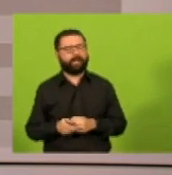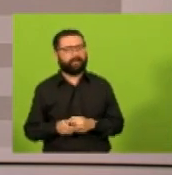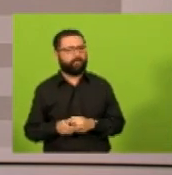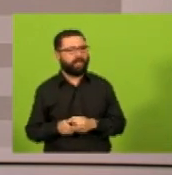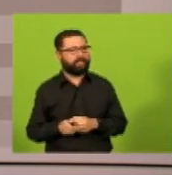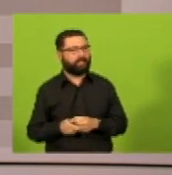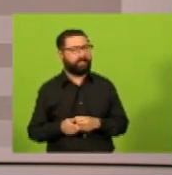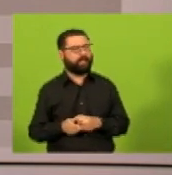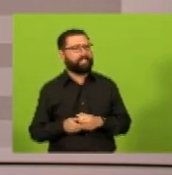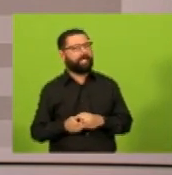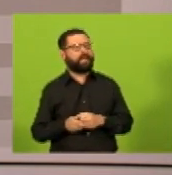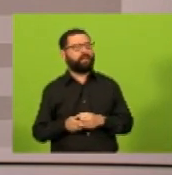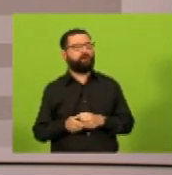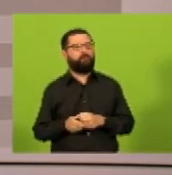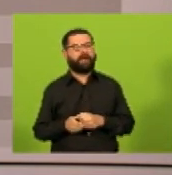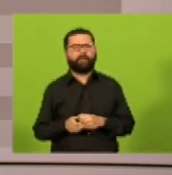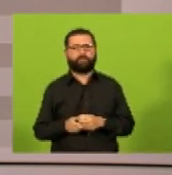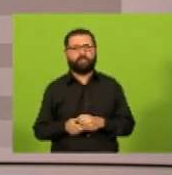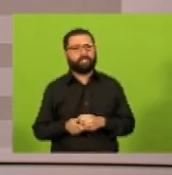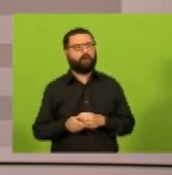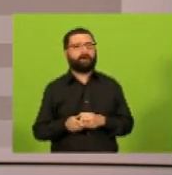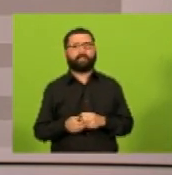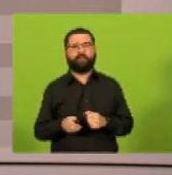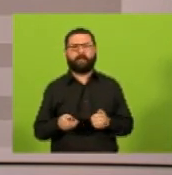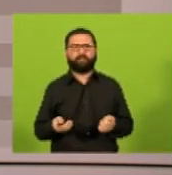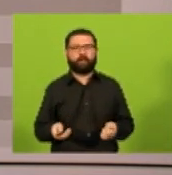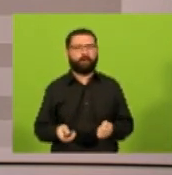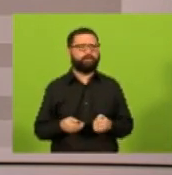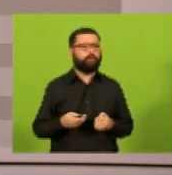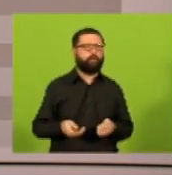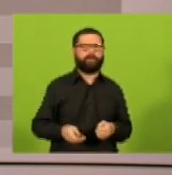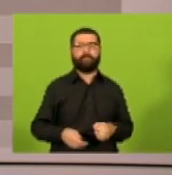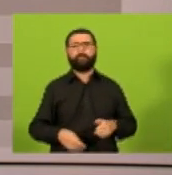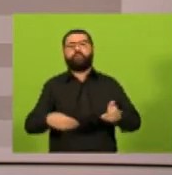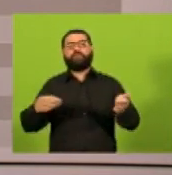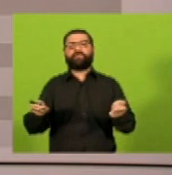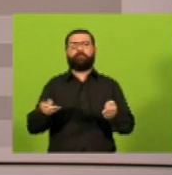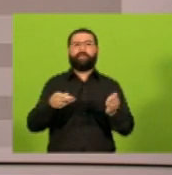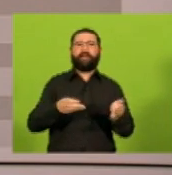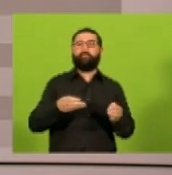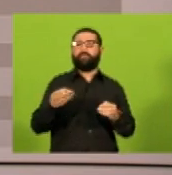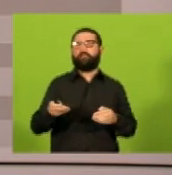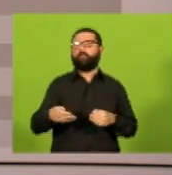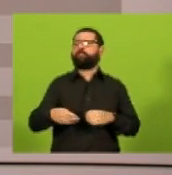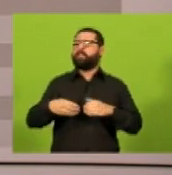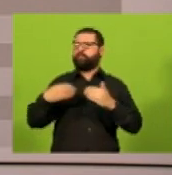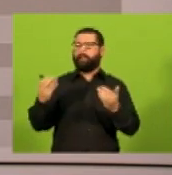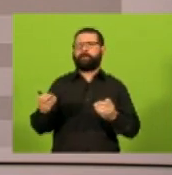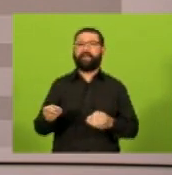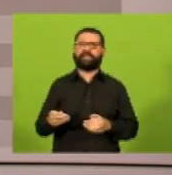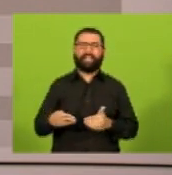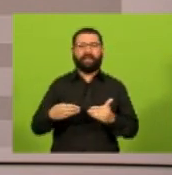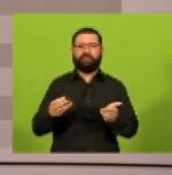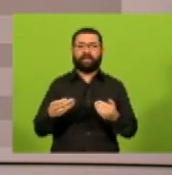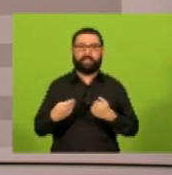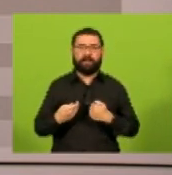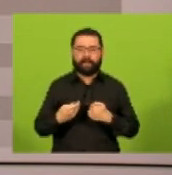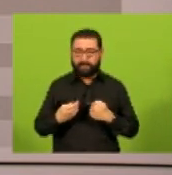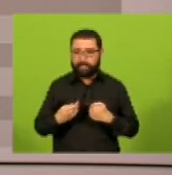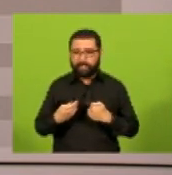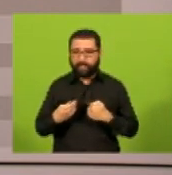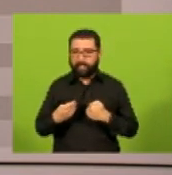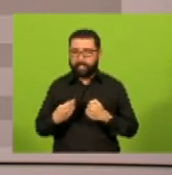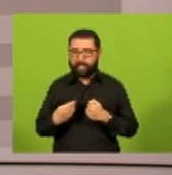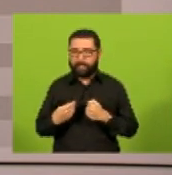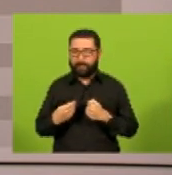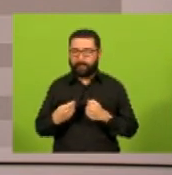tabela aí, ela está correta lá. Ela é a norma ISO, que é o padrão internacional de cores. Quando você pega um bico de uma empresa, ela vai